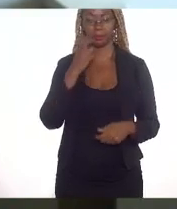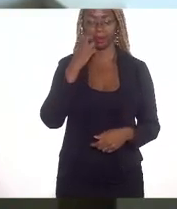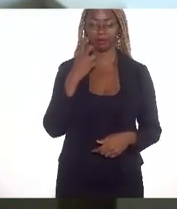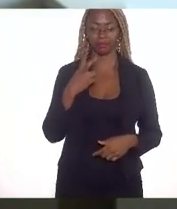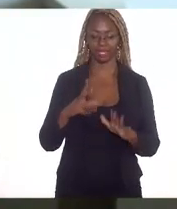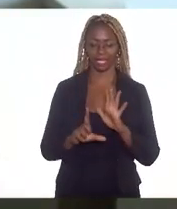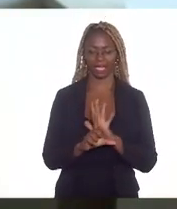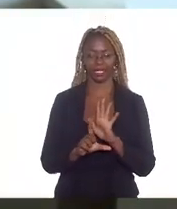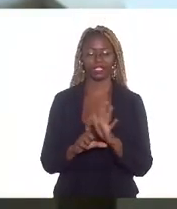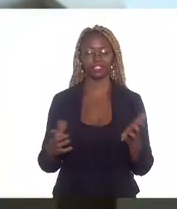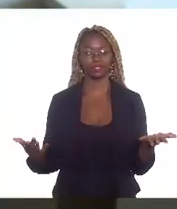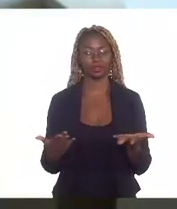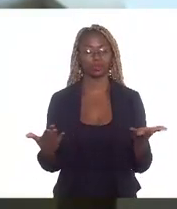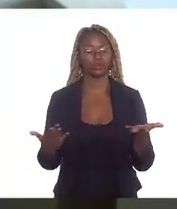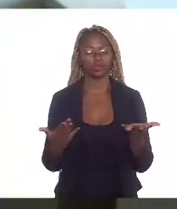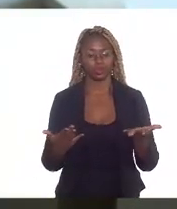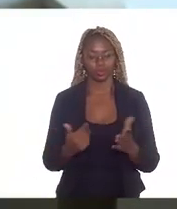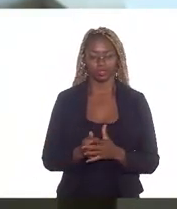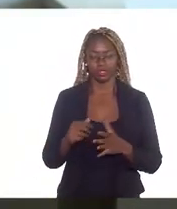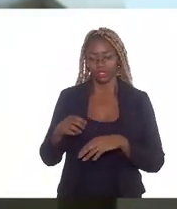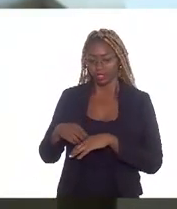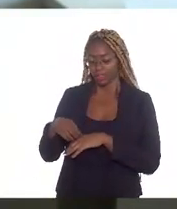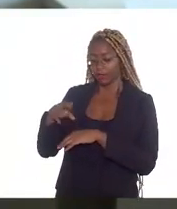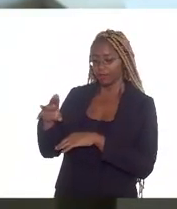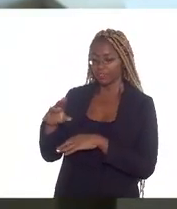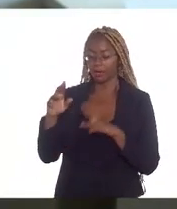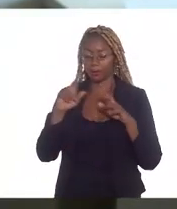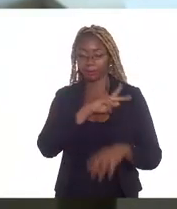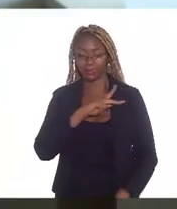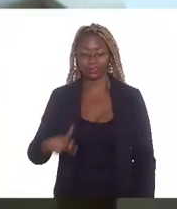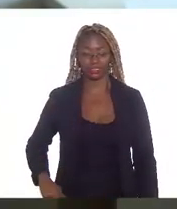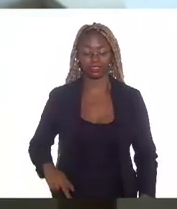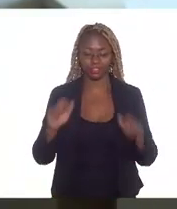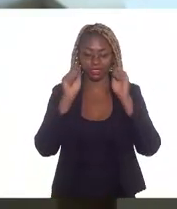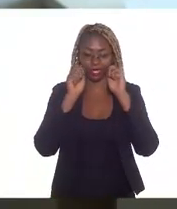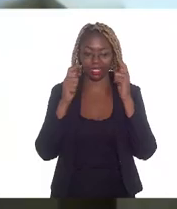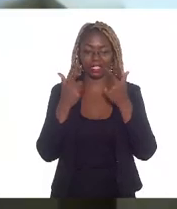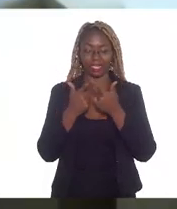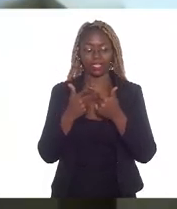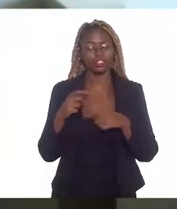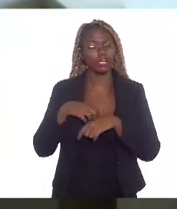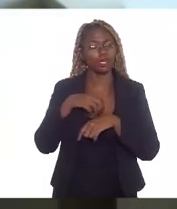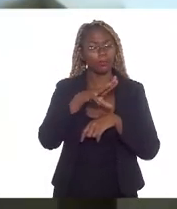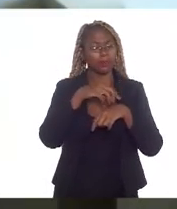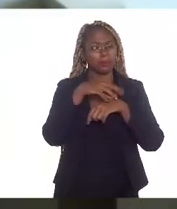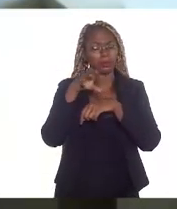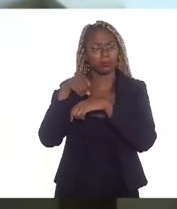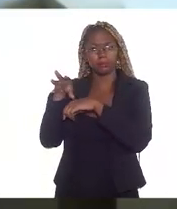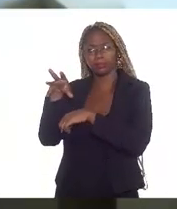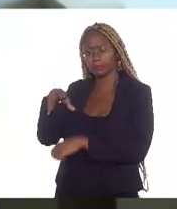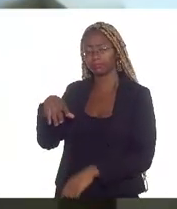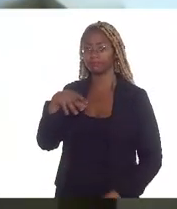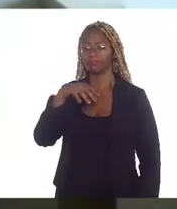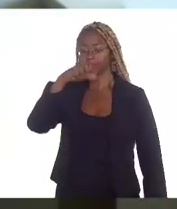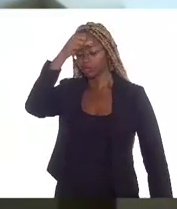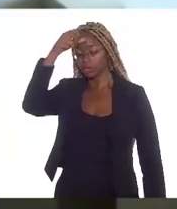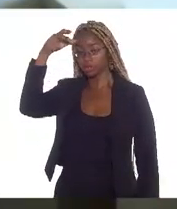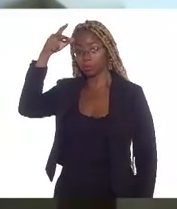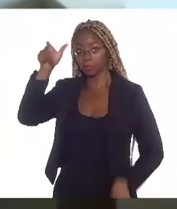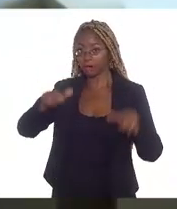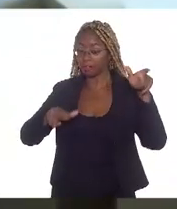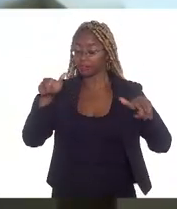oficiar ao presidente da Alerj para que ele mande aos prefeitos e presidentes das